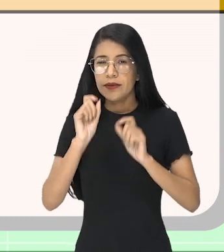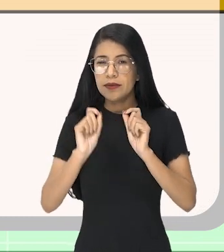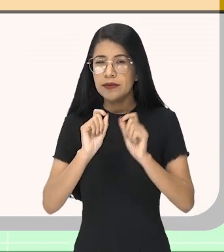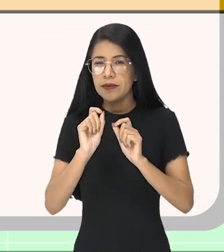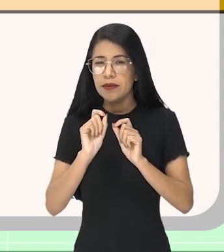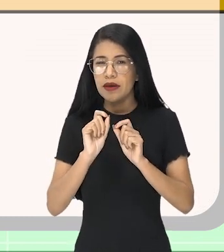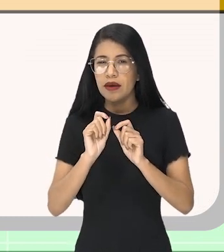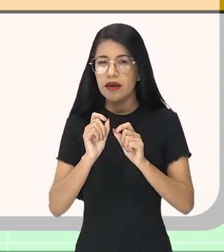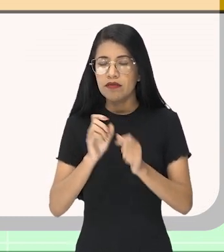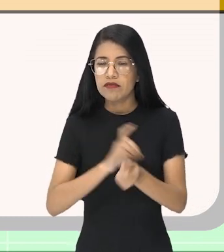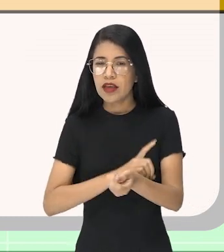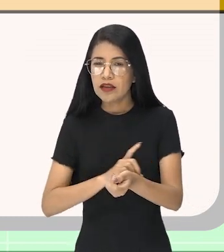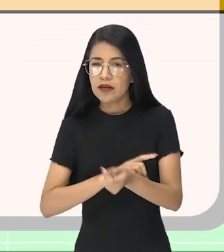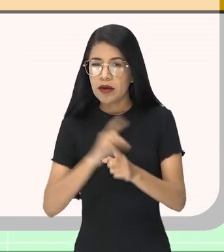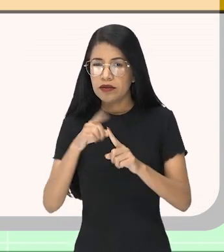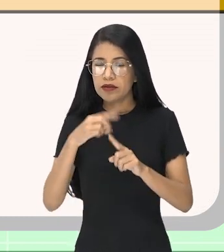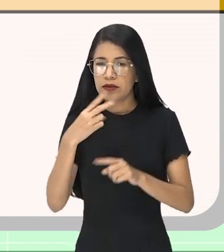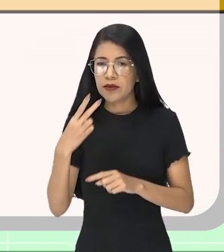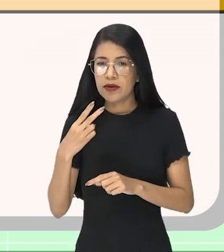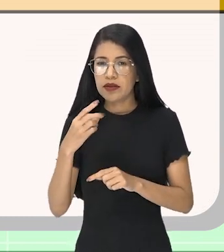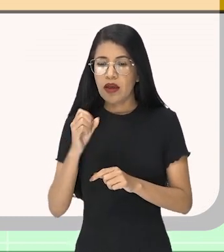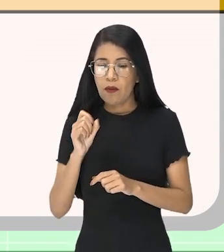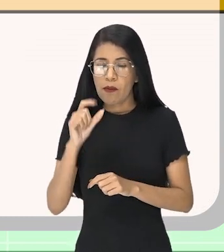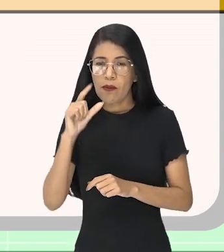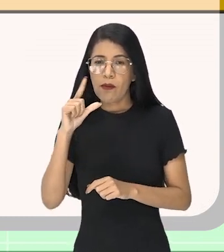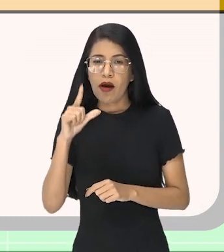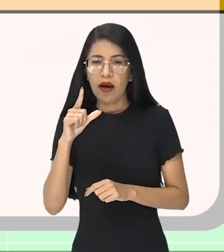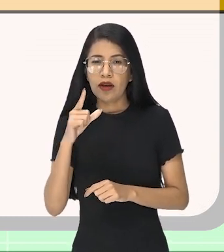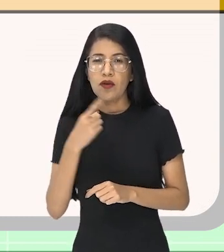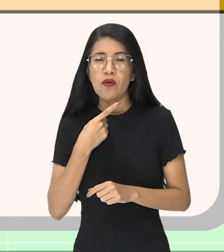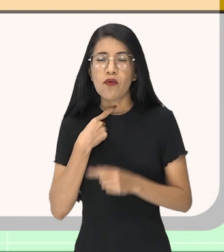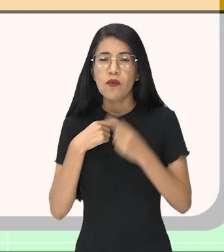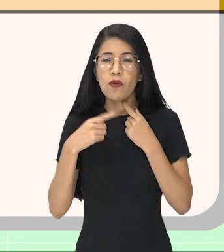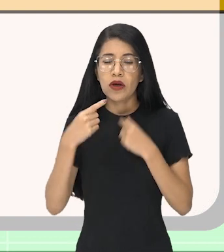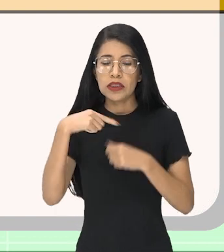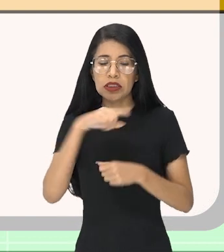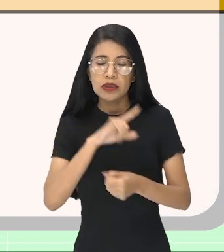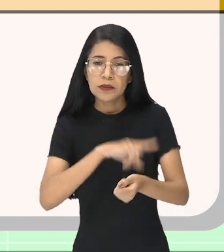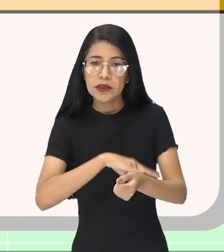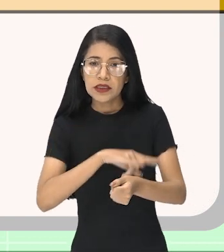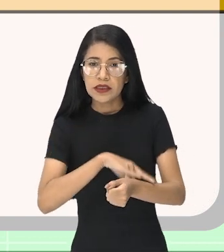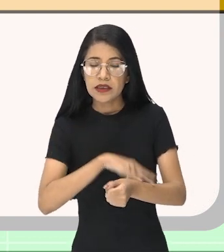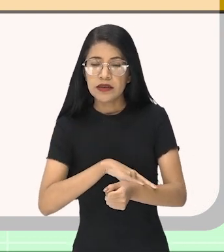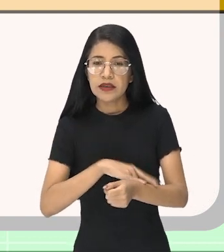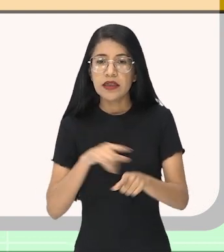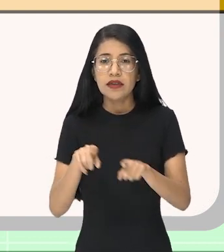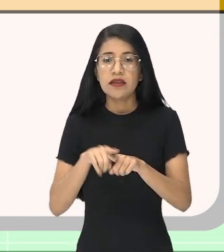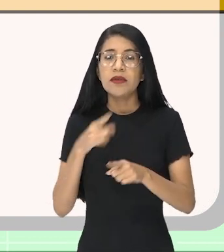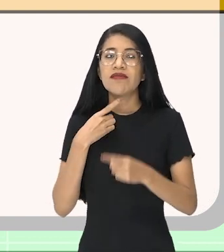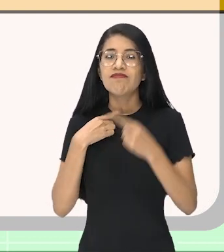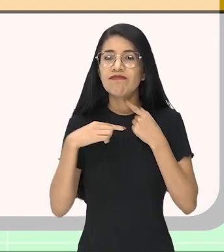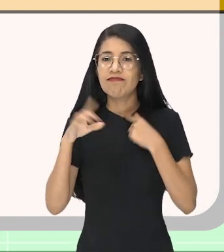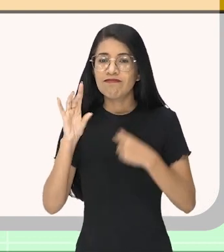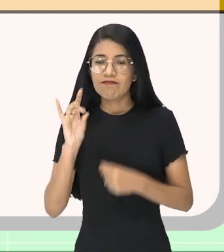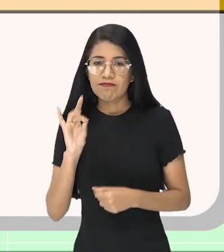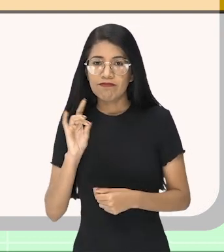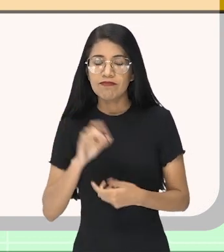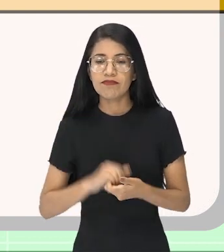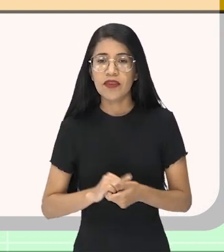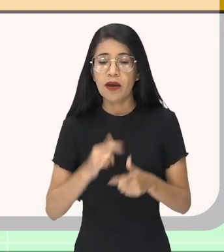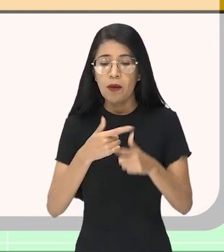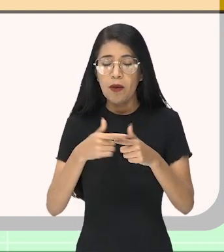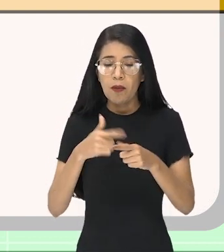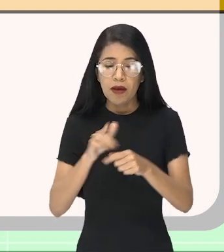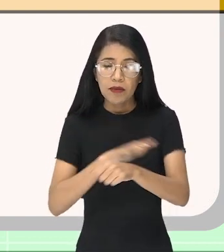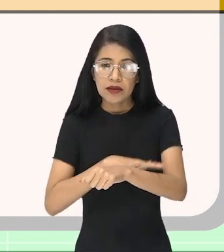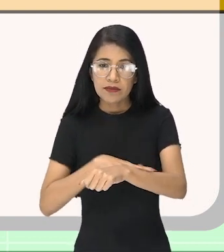tipo 2 é o aumento da vontade de urinar, da sede, também problemas na